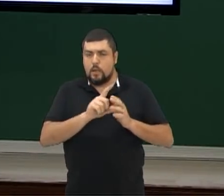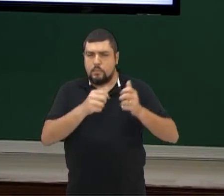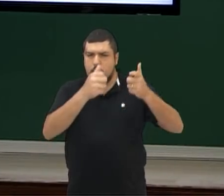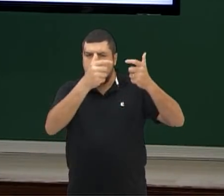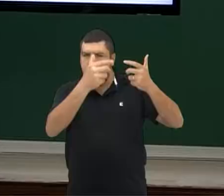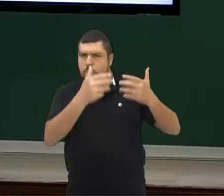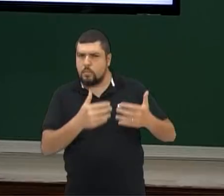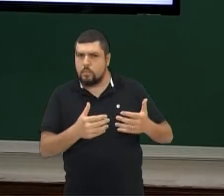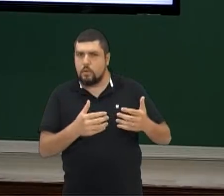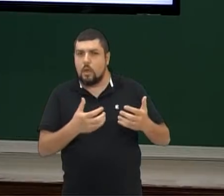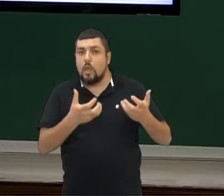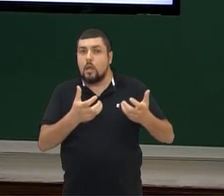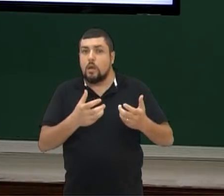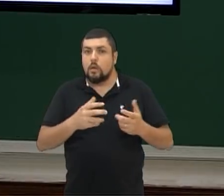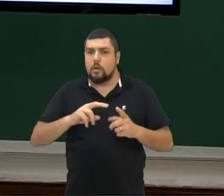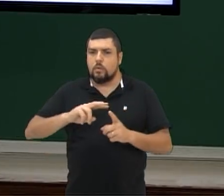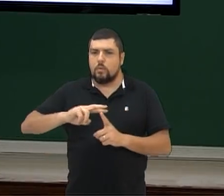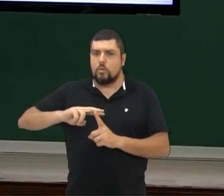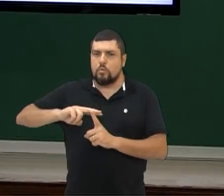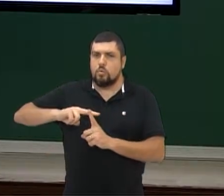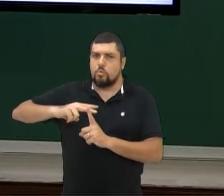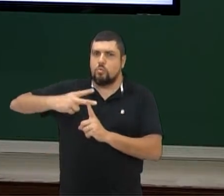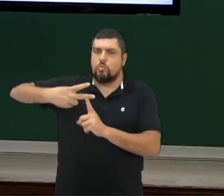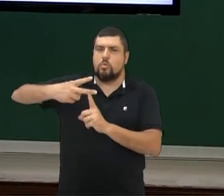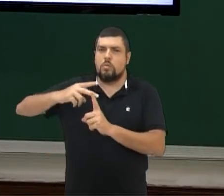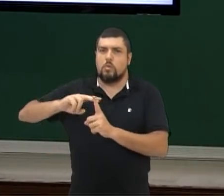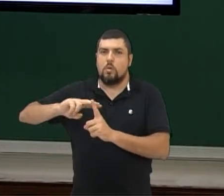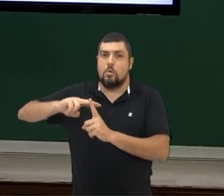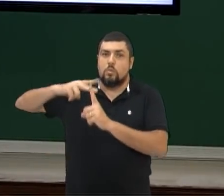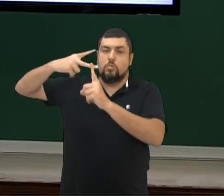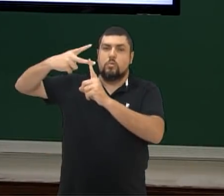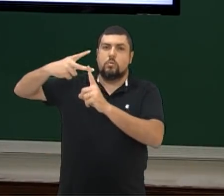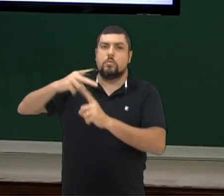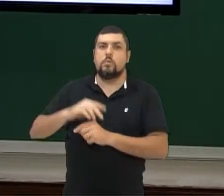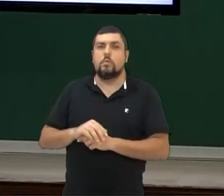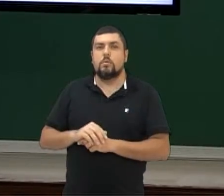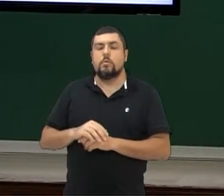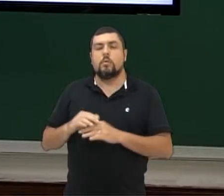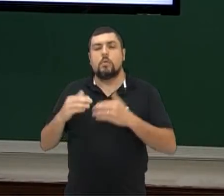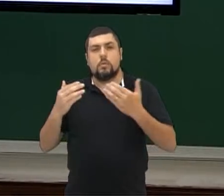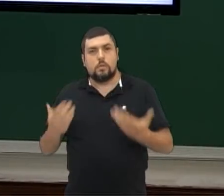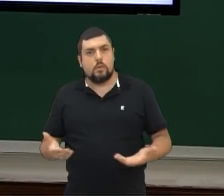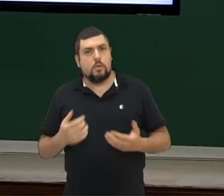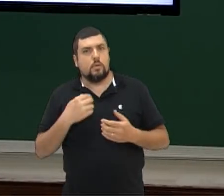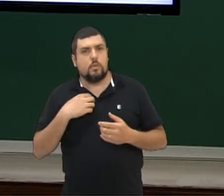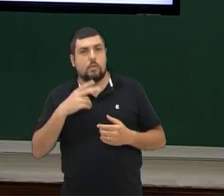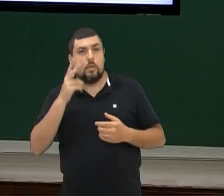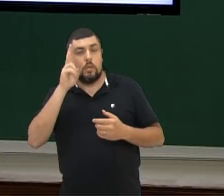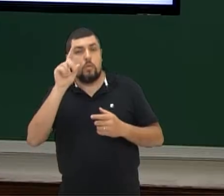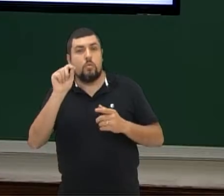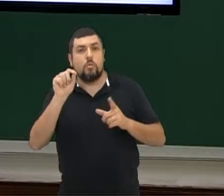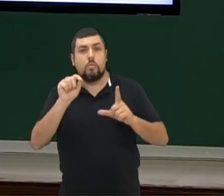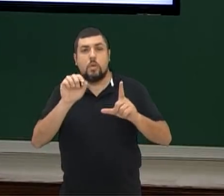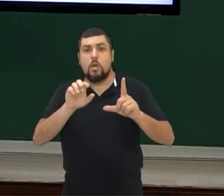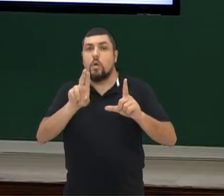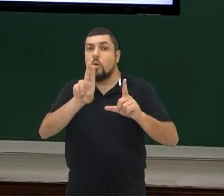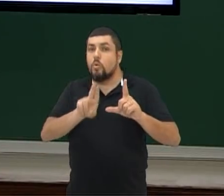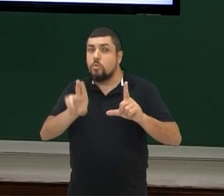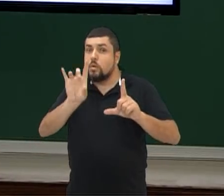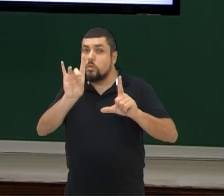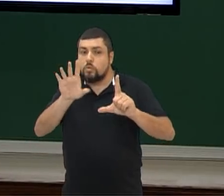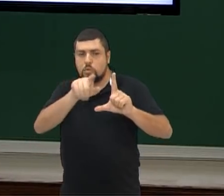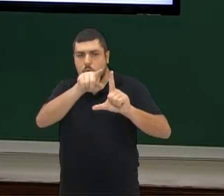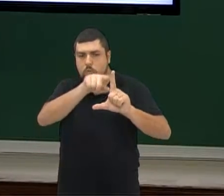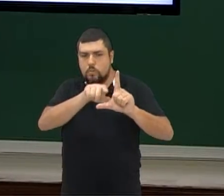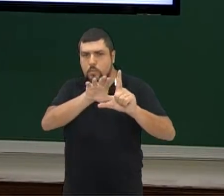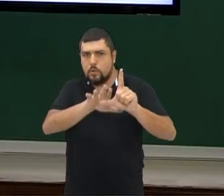amplie ele 2 vezes. Então, faça a ampliação dele, lembrando que no quadrante 1. Aqui ele não está no